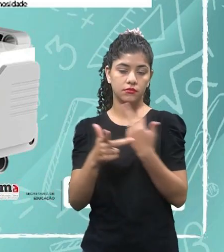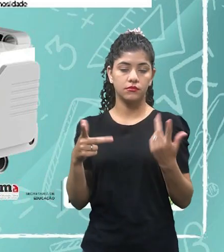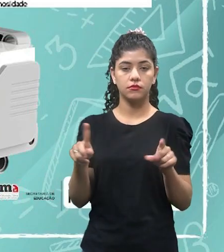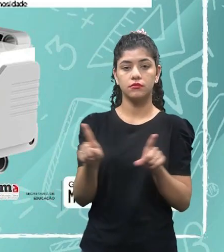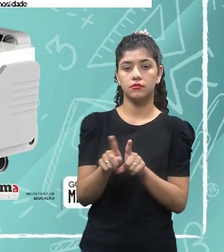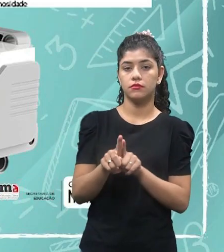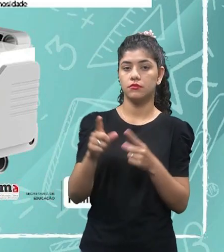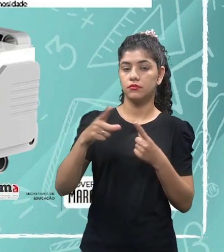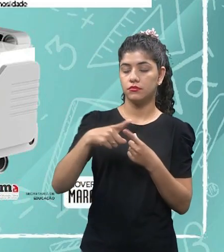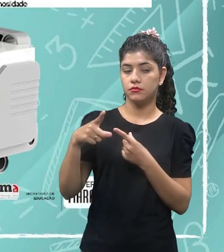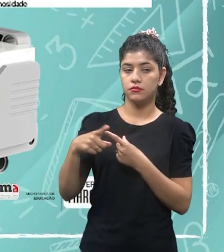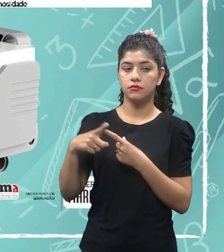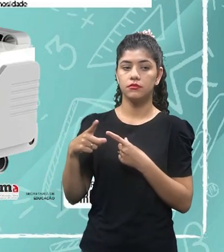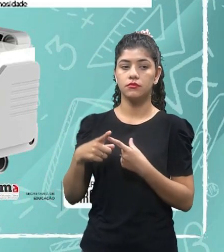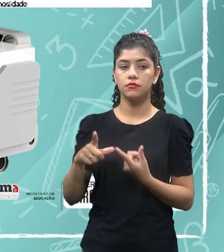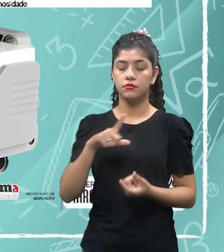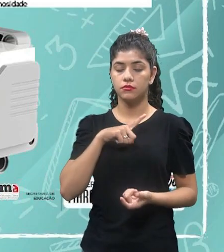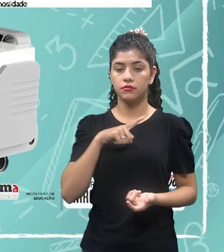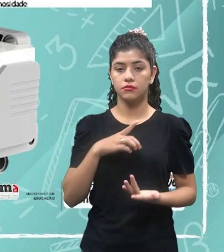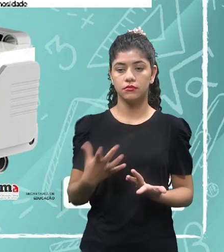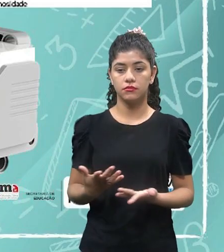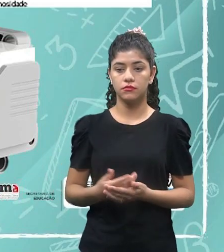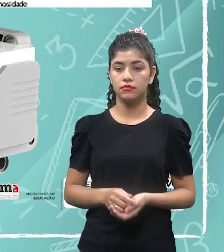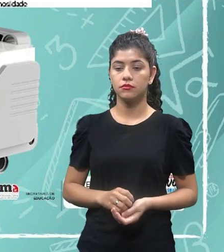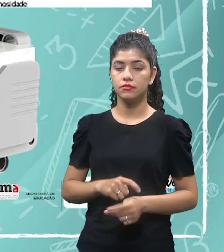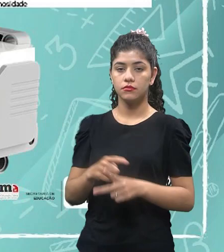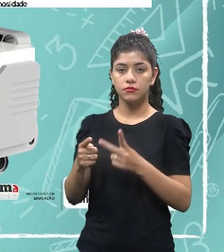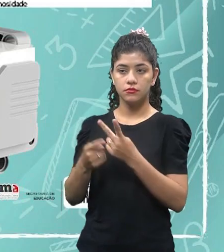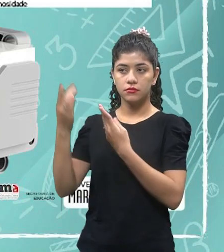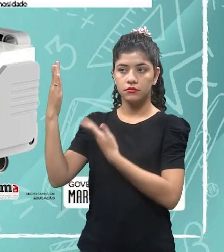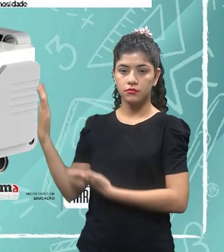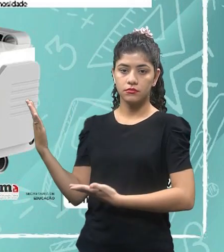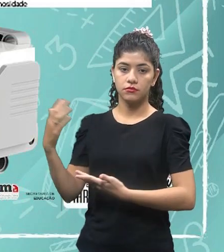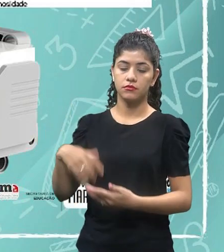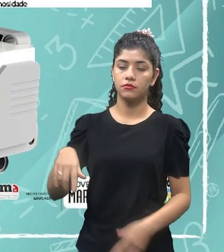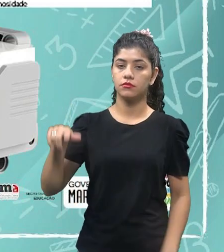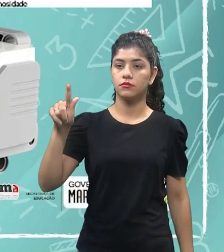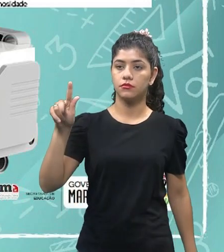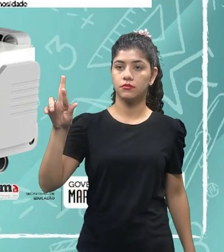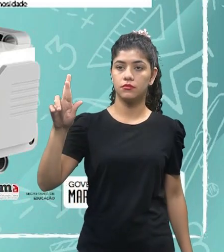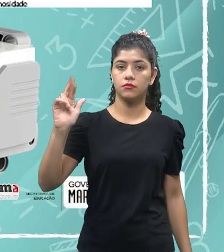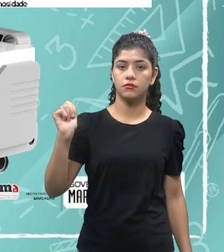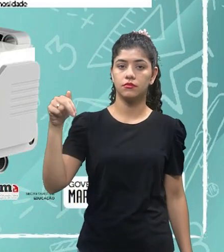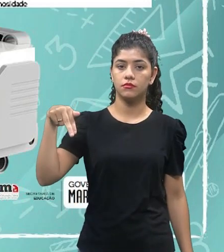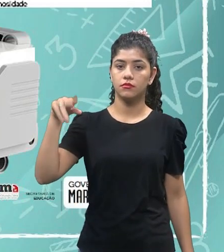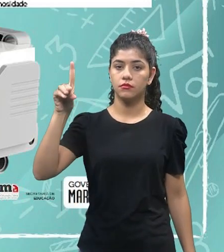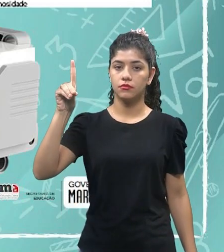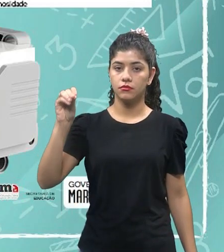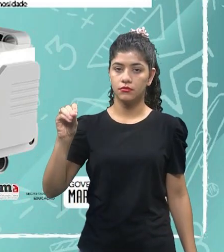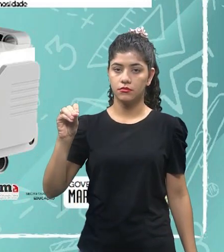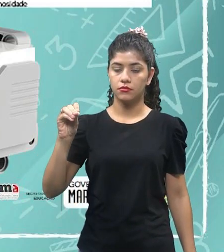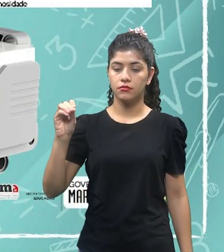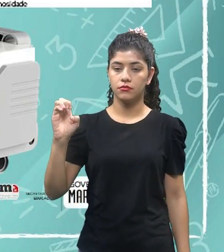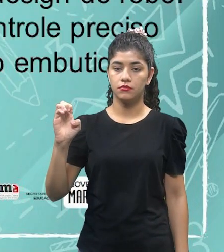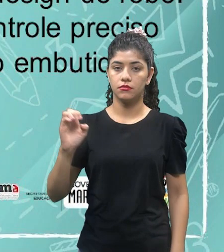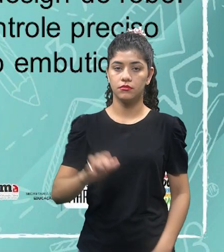outros dispositivos ali, mas ali está o motor grande, que é esse motor que você pode ver bem